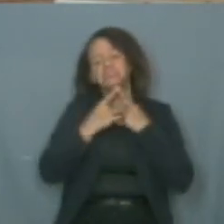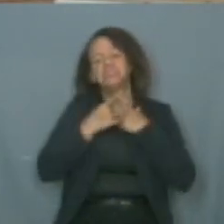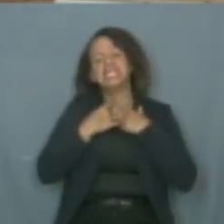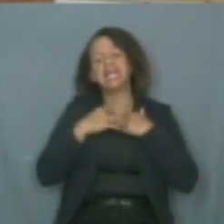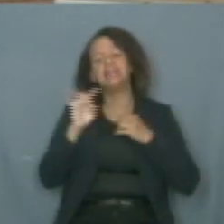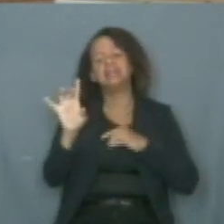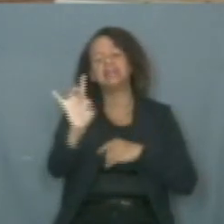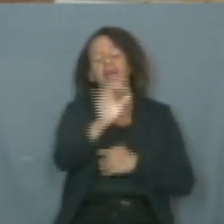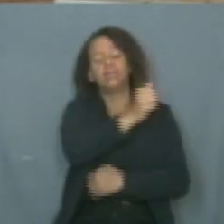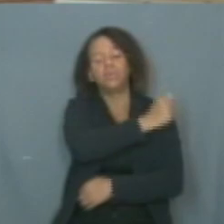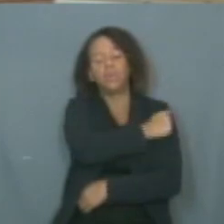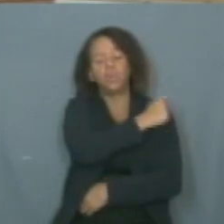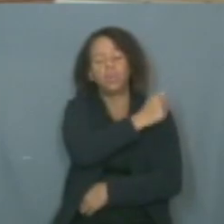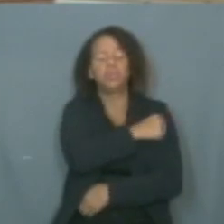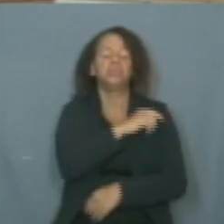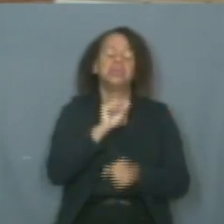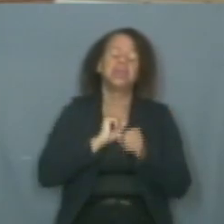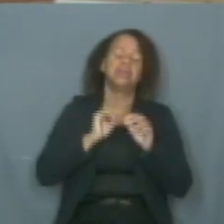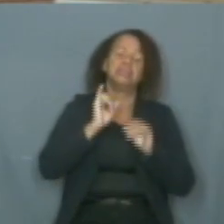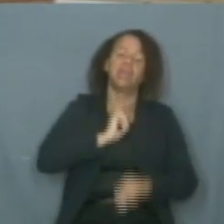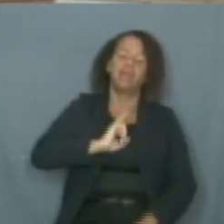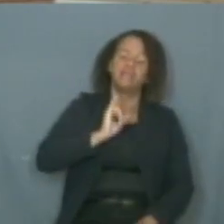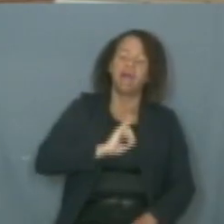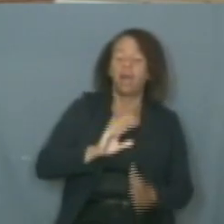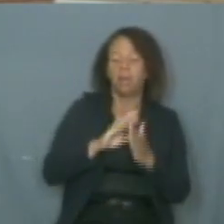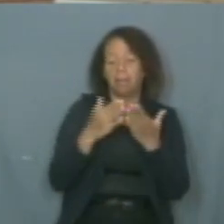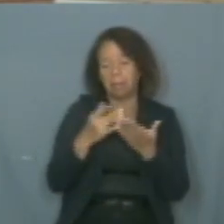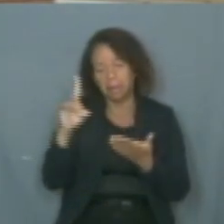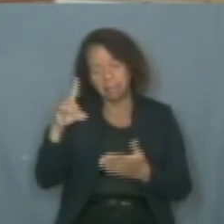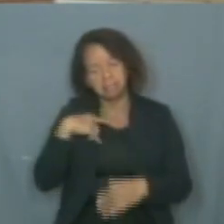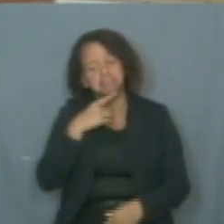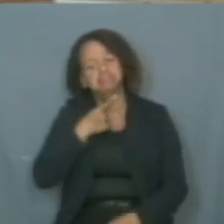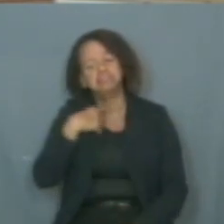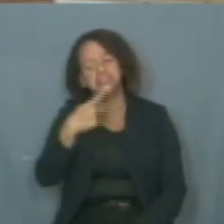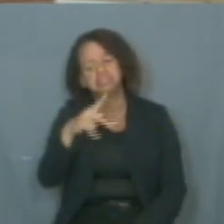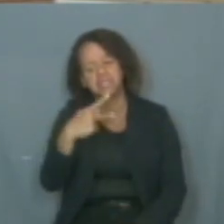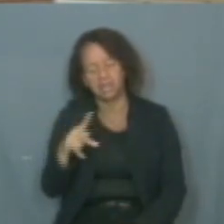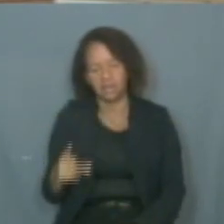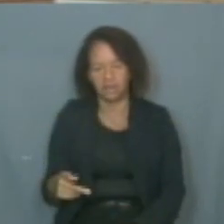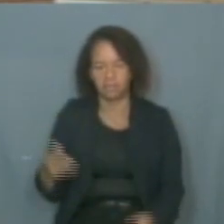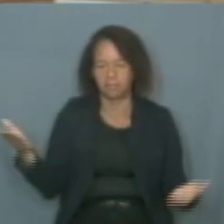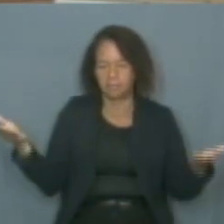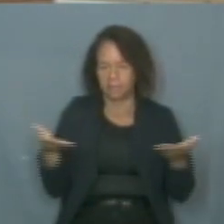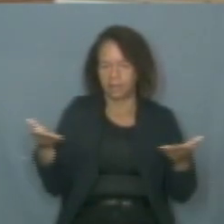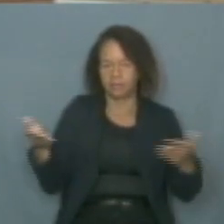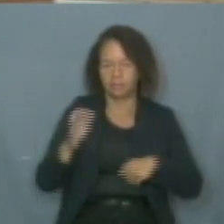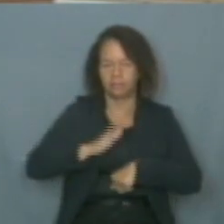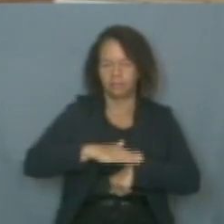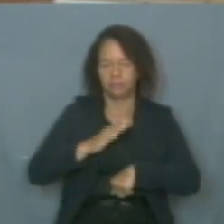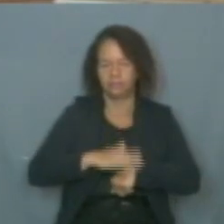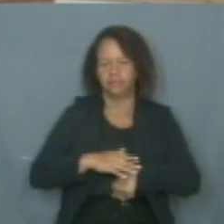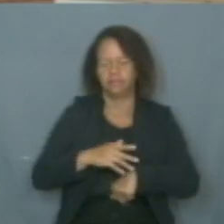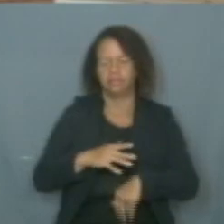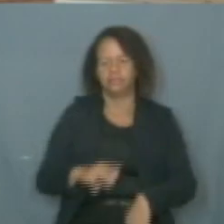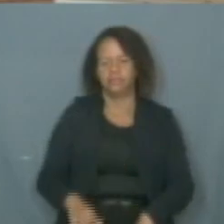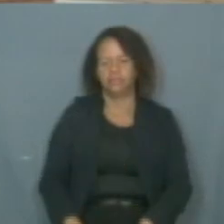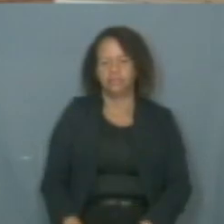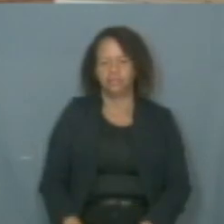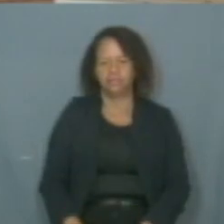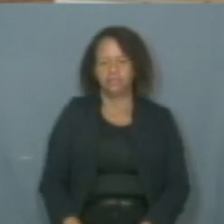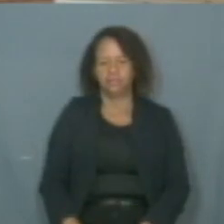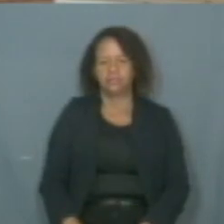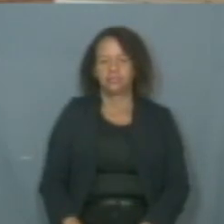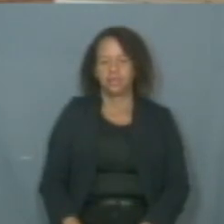queira realizar o intervalo bíblico, ele realize. Agora, nesse momento, vou falar mais tarde, eu